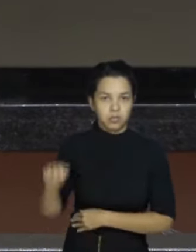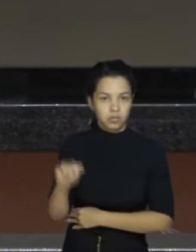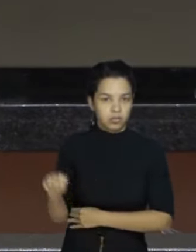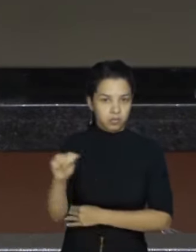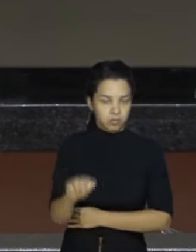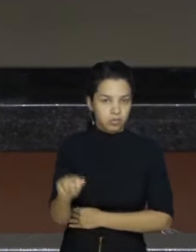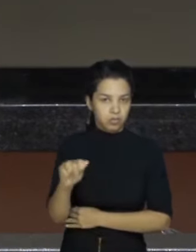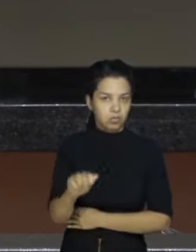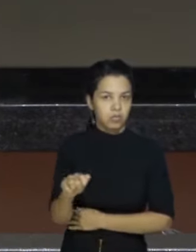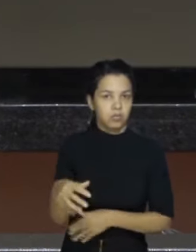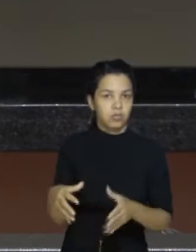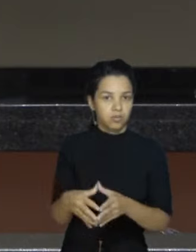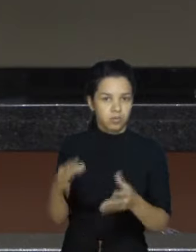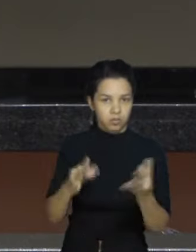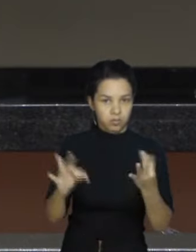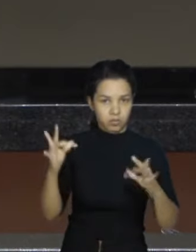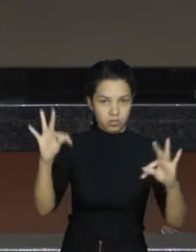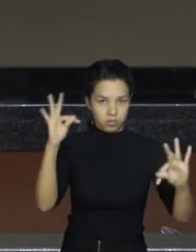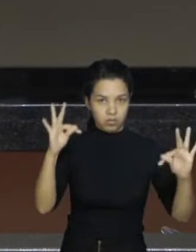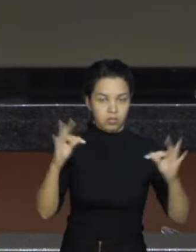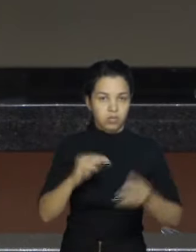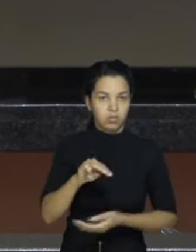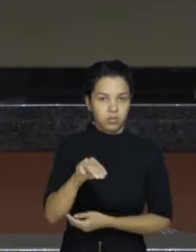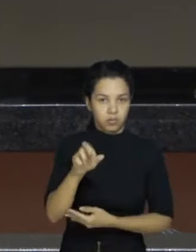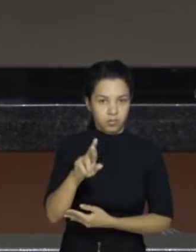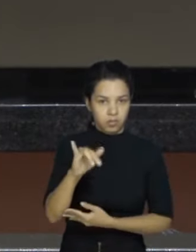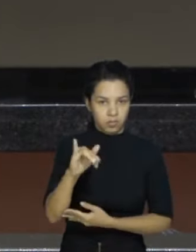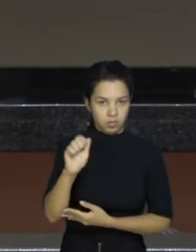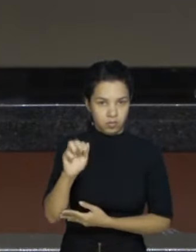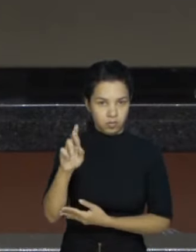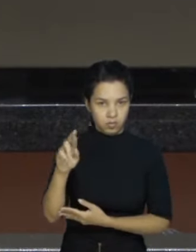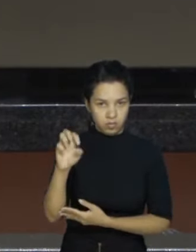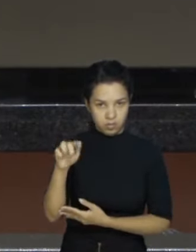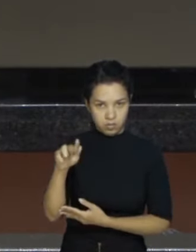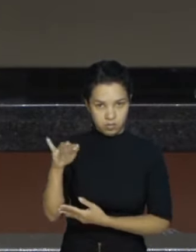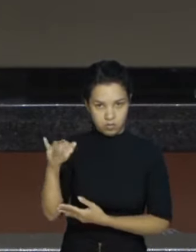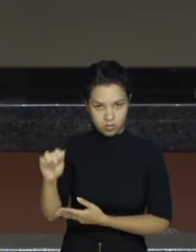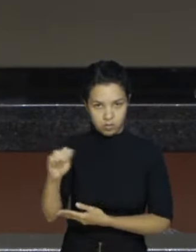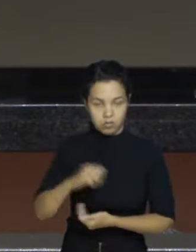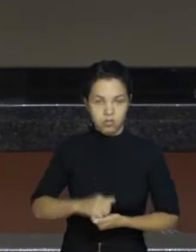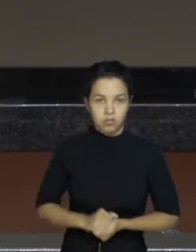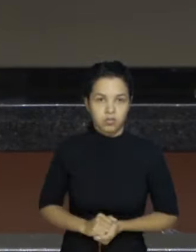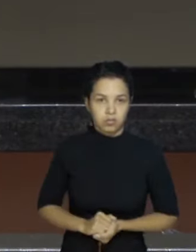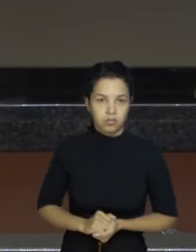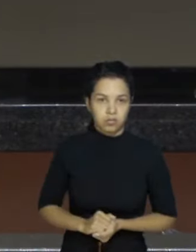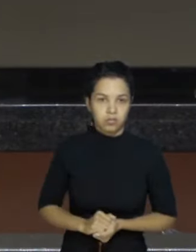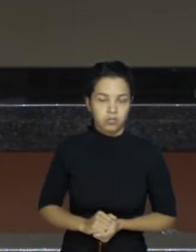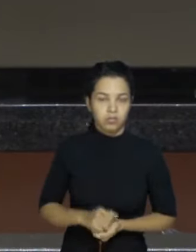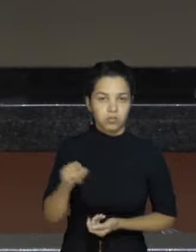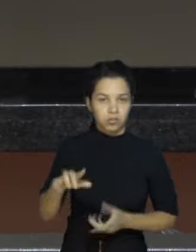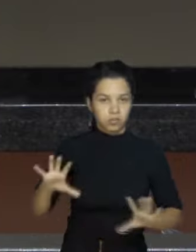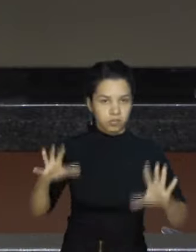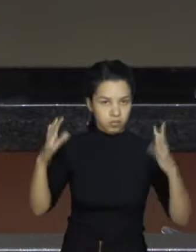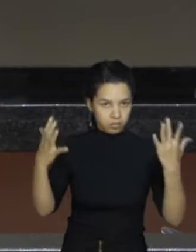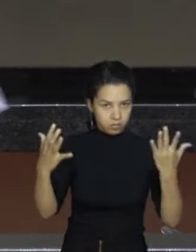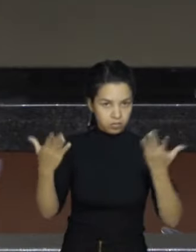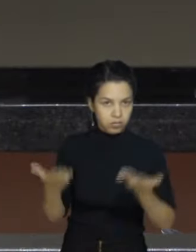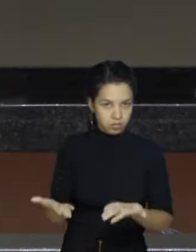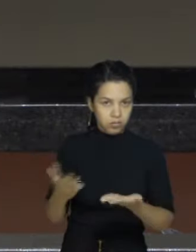núcleo de tecnologia e inovação do município senhora Maria Regina de Loyola Rodrigues Alves pelo referido evento em discussão